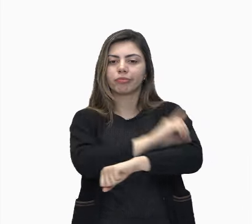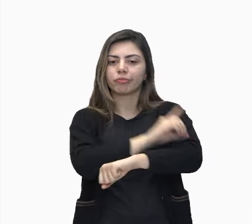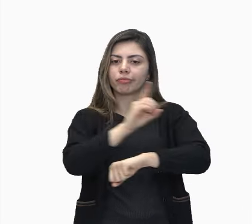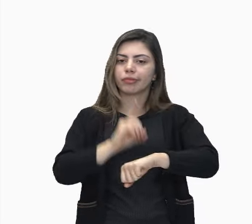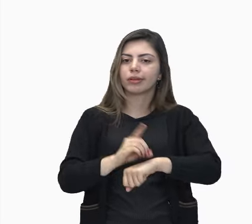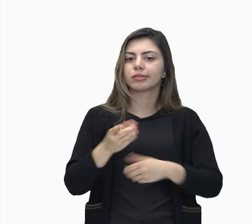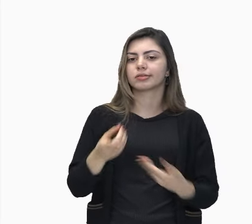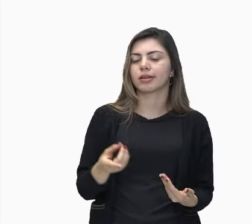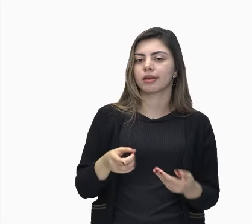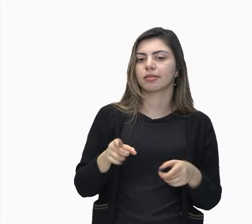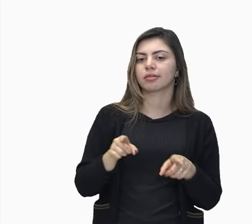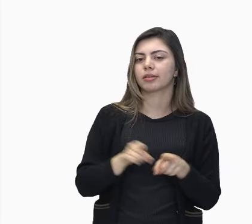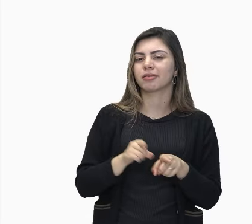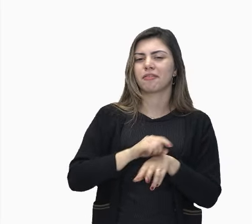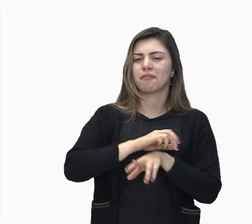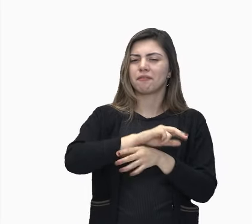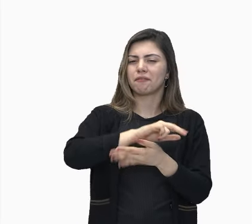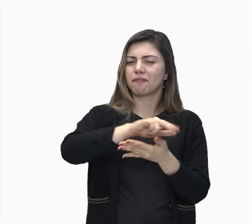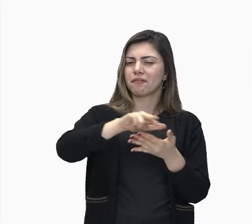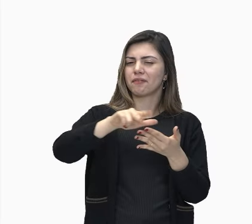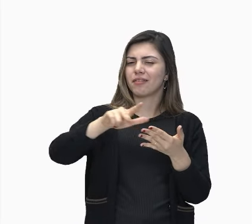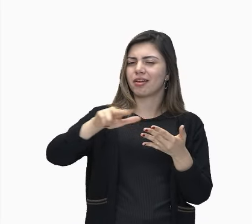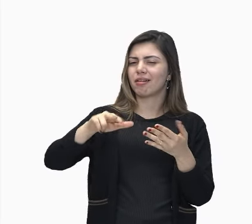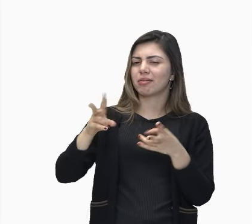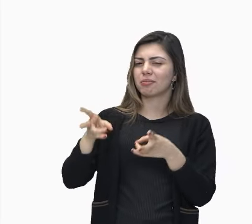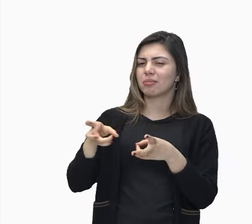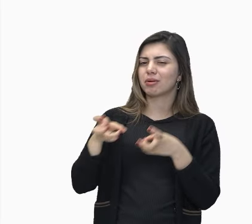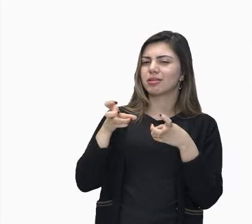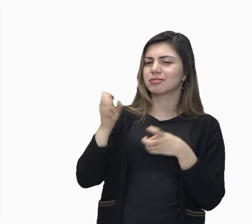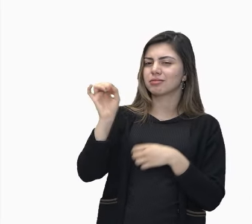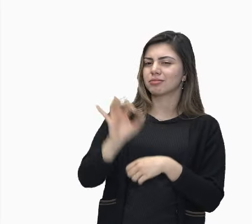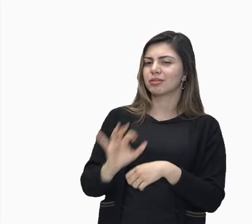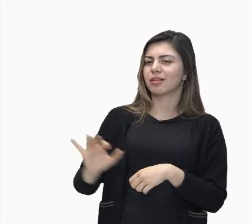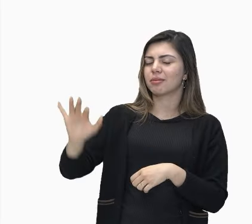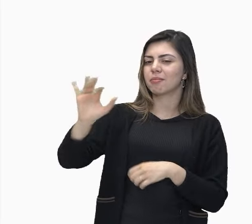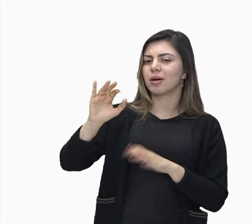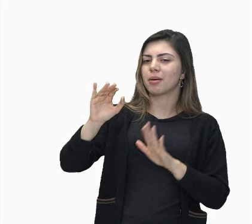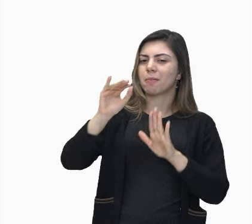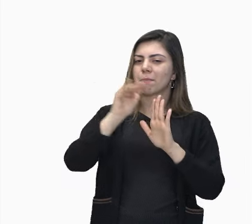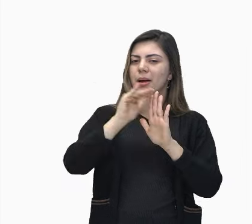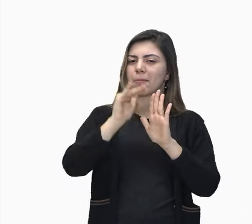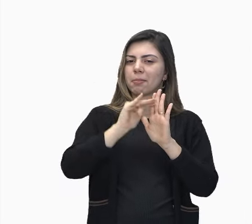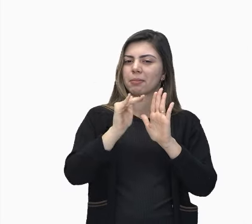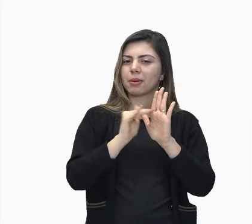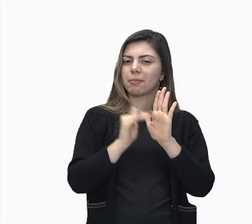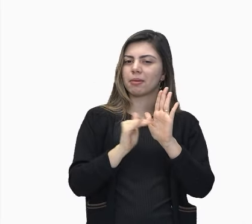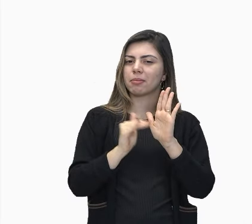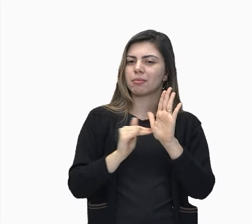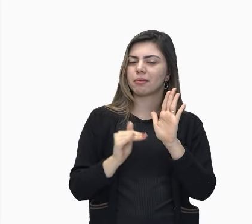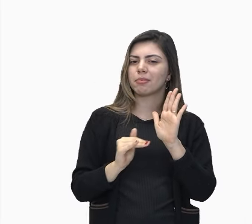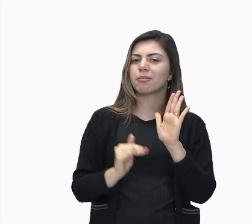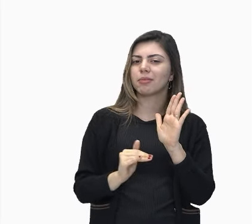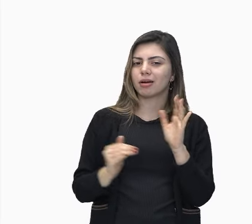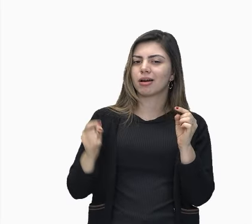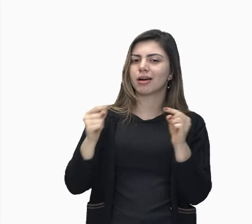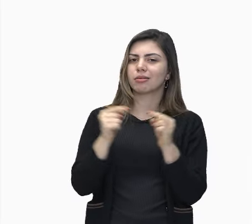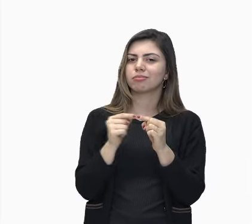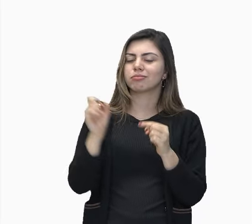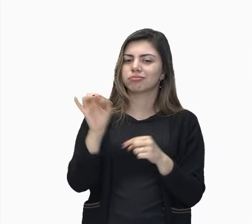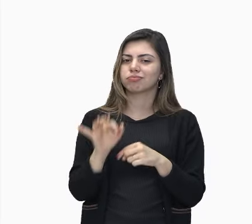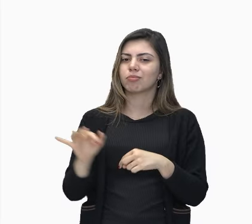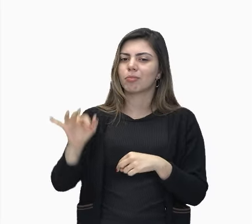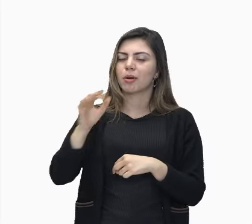o semiárido quente, o semiárido frio. Também vamos ter áreas aí que acaba surgindo também